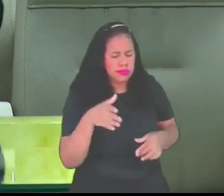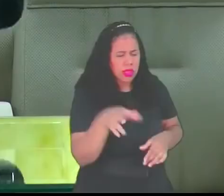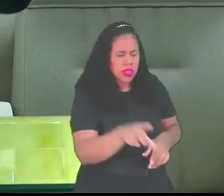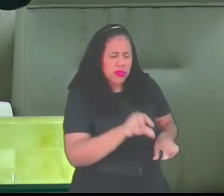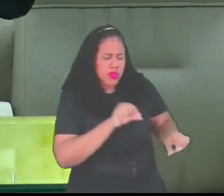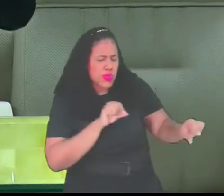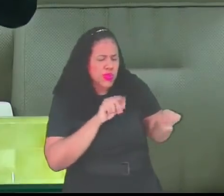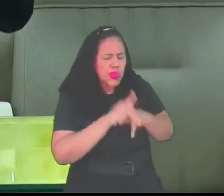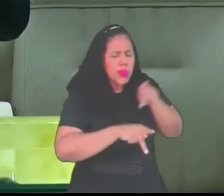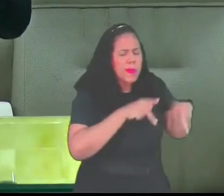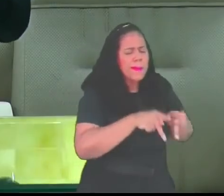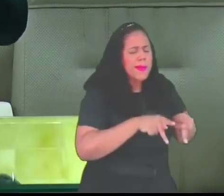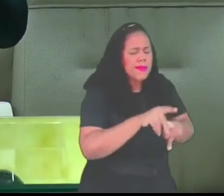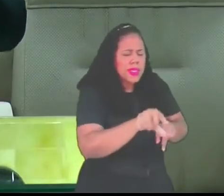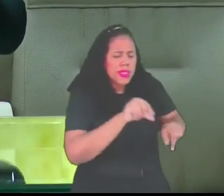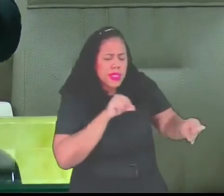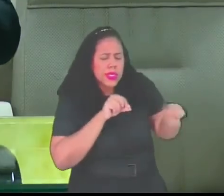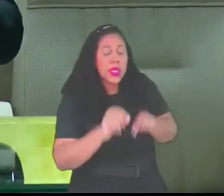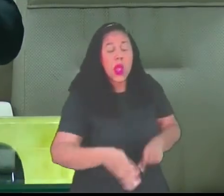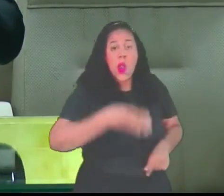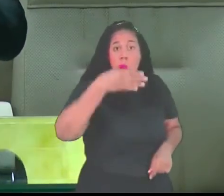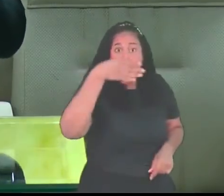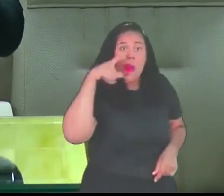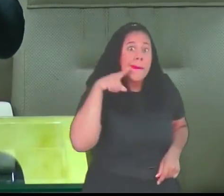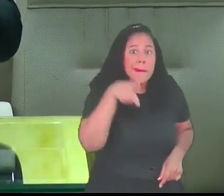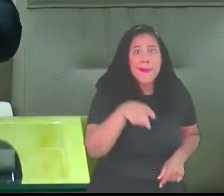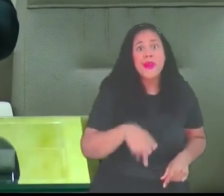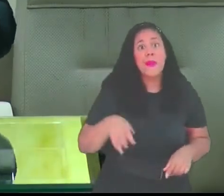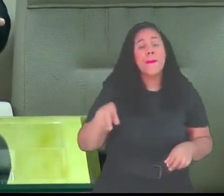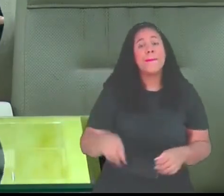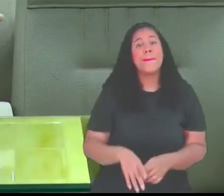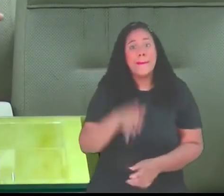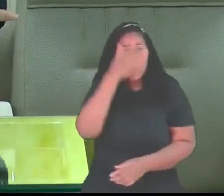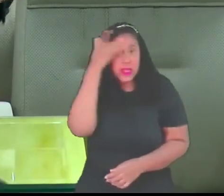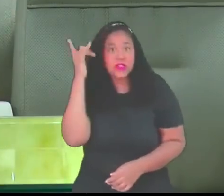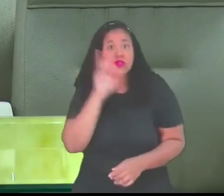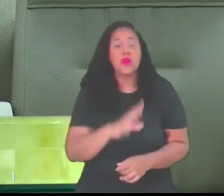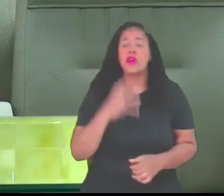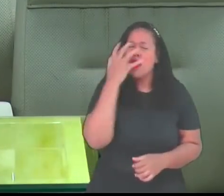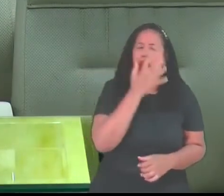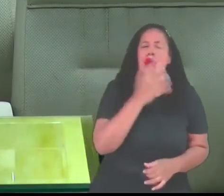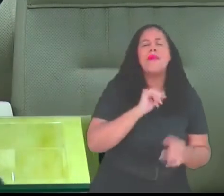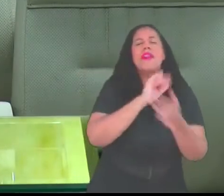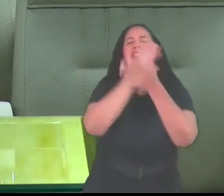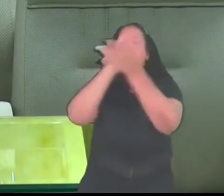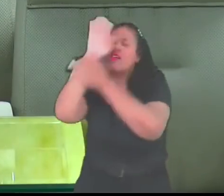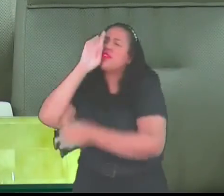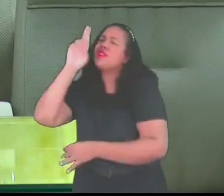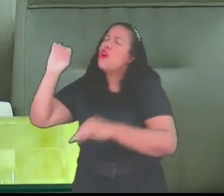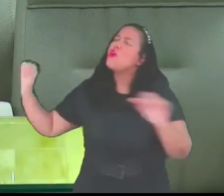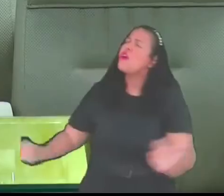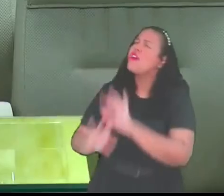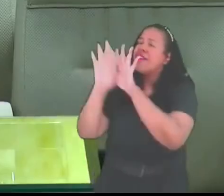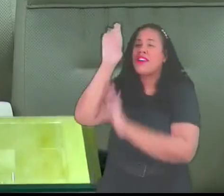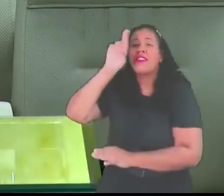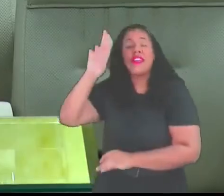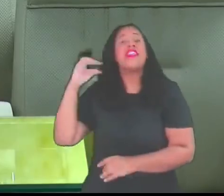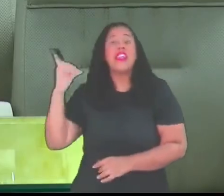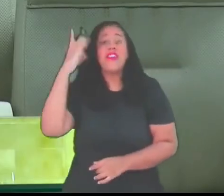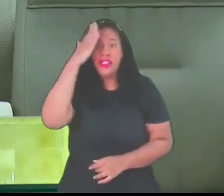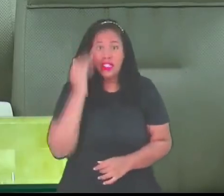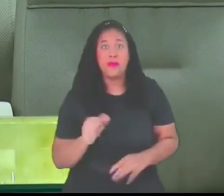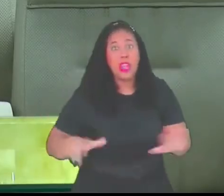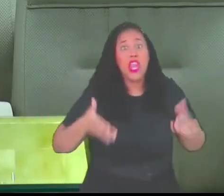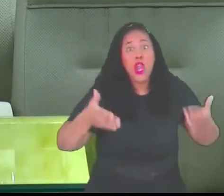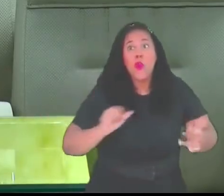povo. Escolheu 4.000 músicos para louvarem a Deus, para glorificar o Deus eterno. Davi sabia que quando